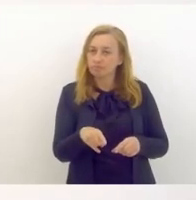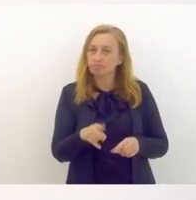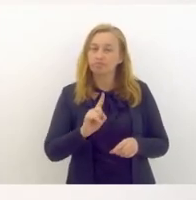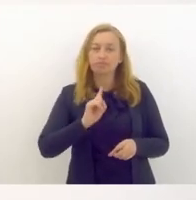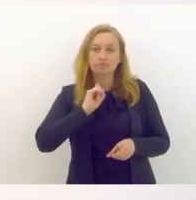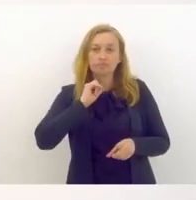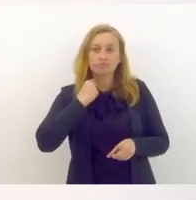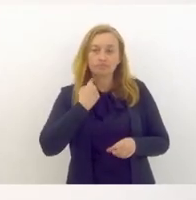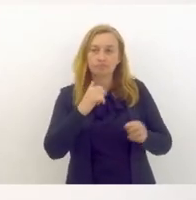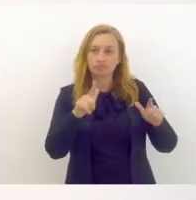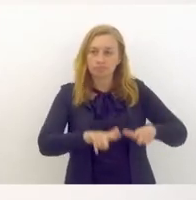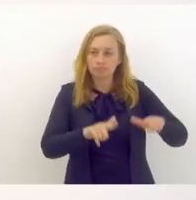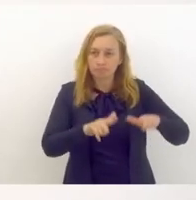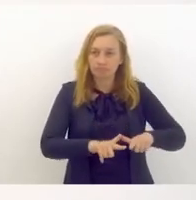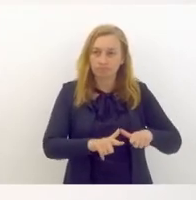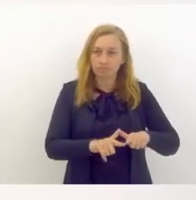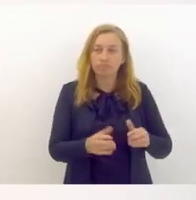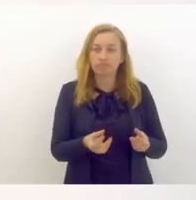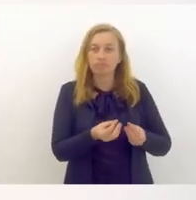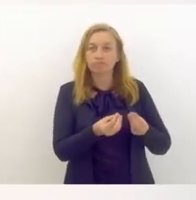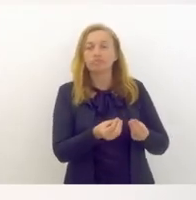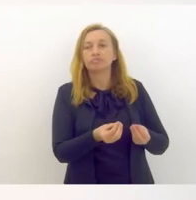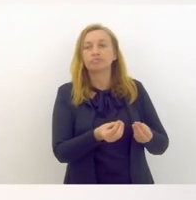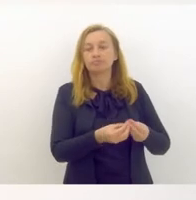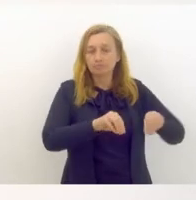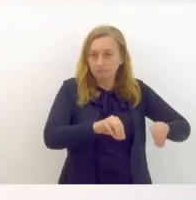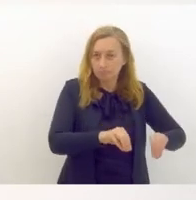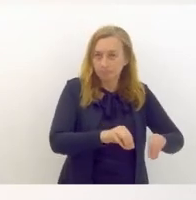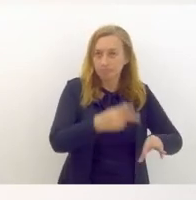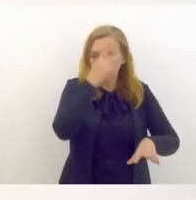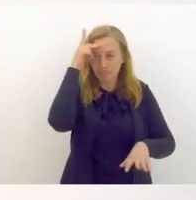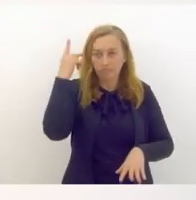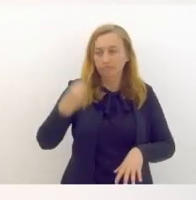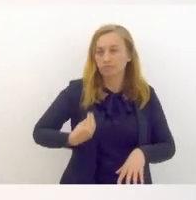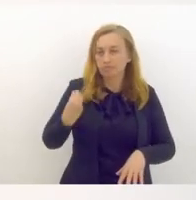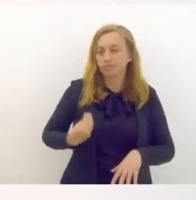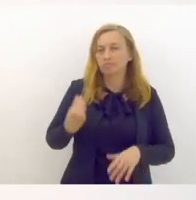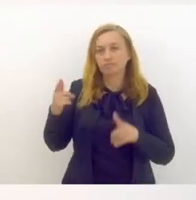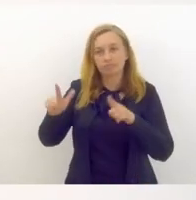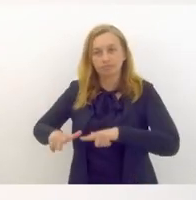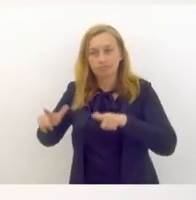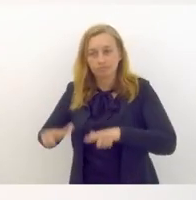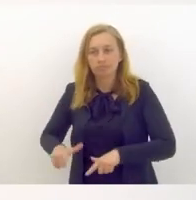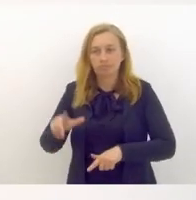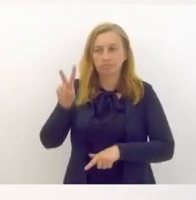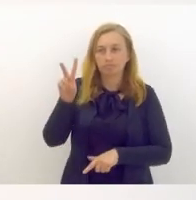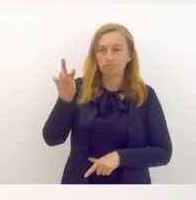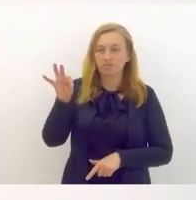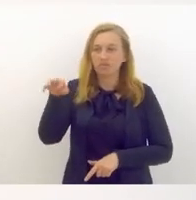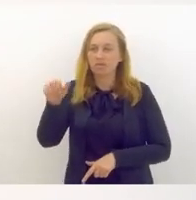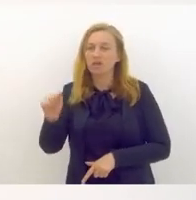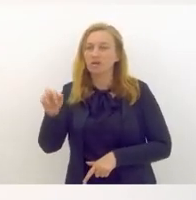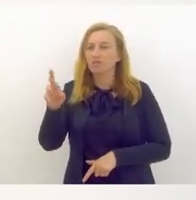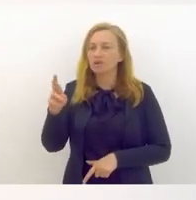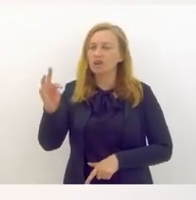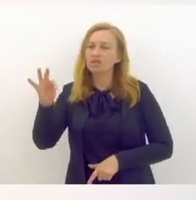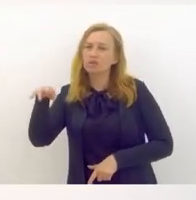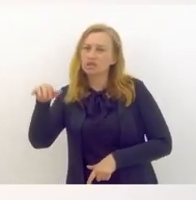que aterroriza os moradores de Volta Redonda. Eu já estive lá várias vezes, é um problema seríssimo.